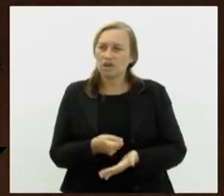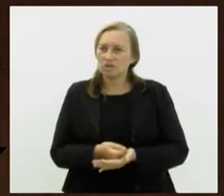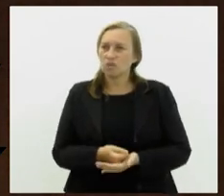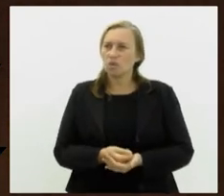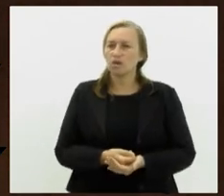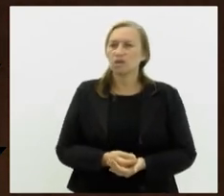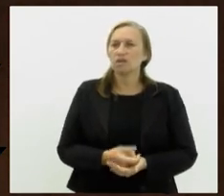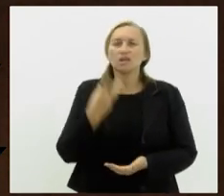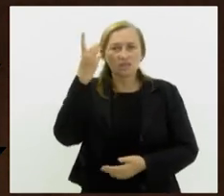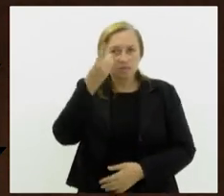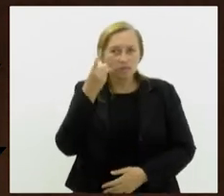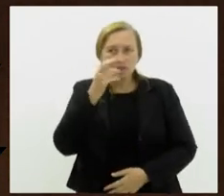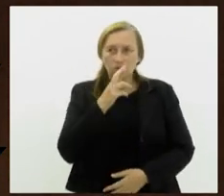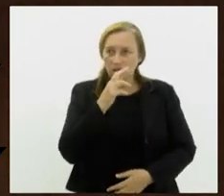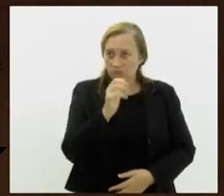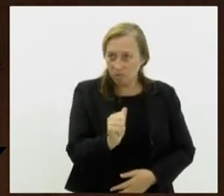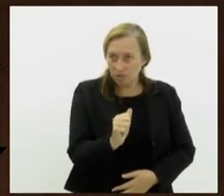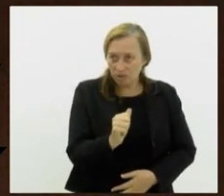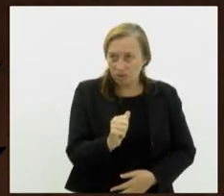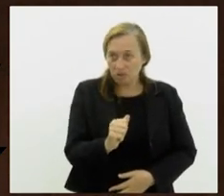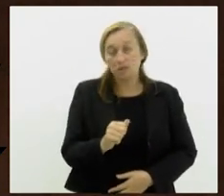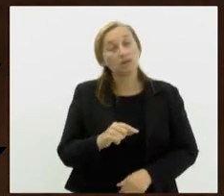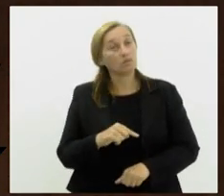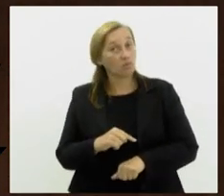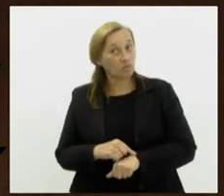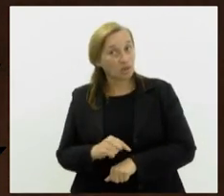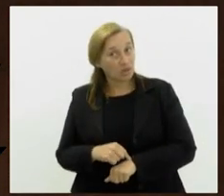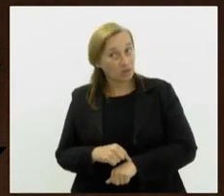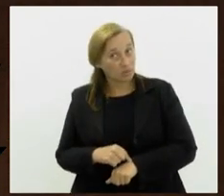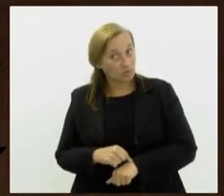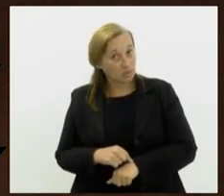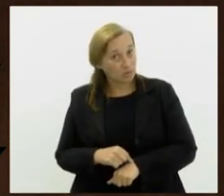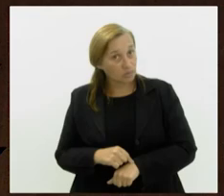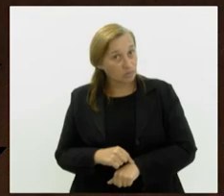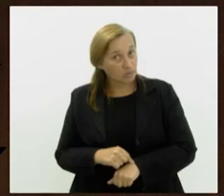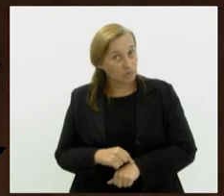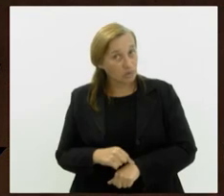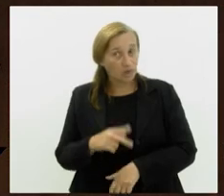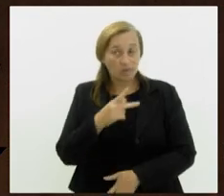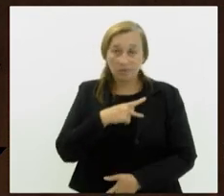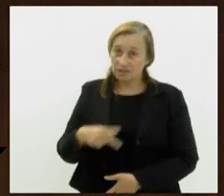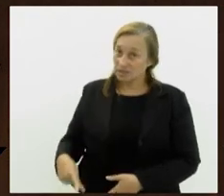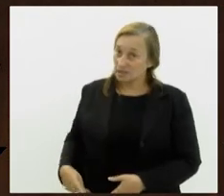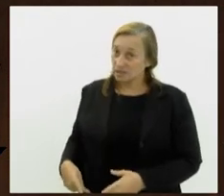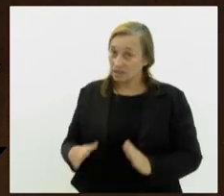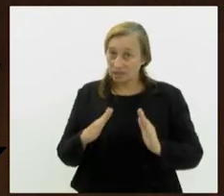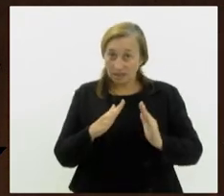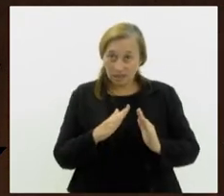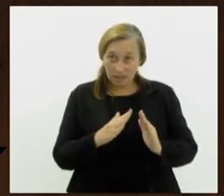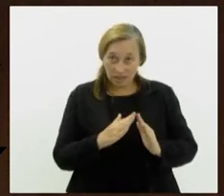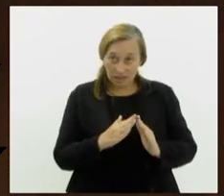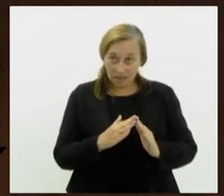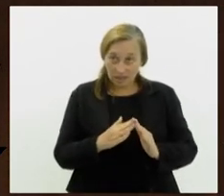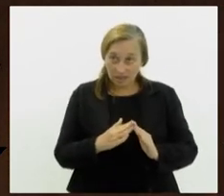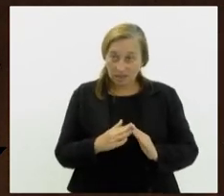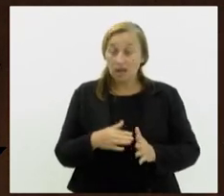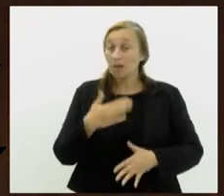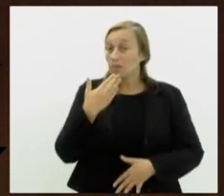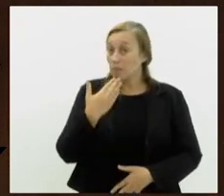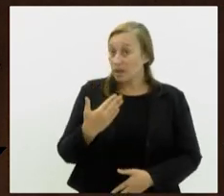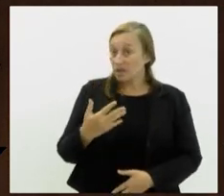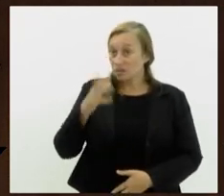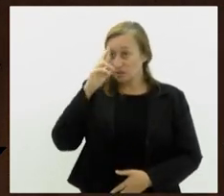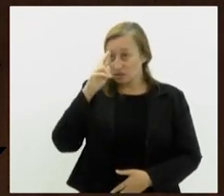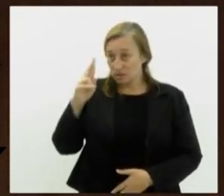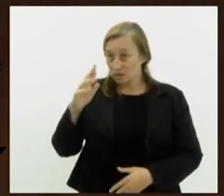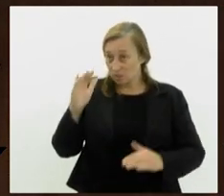aliás, deputado Rodrigo Amorim, nesse momento ocupando a presidência da Casa, rogo a Vossa Excelência,